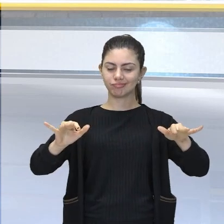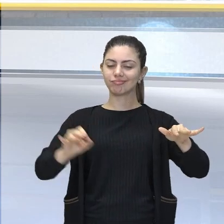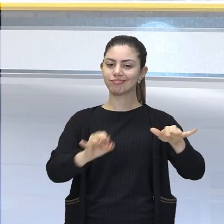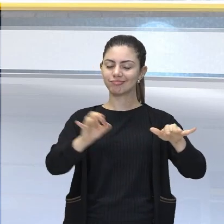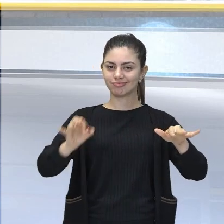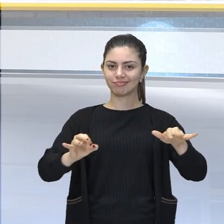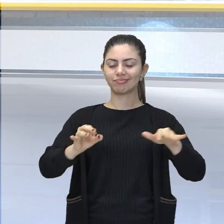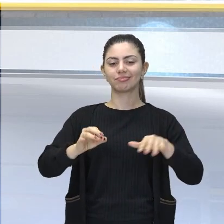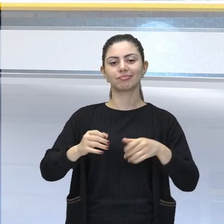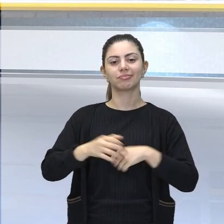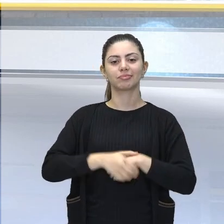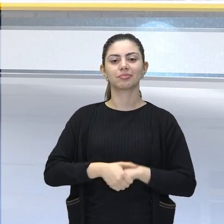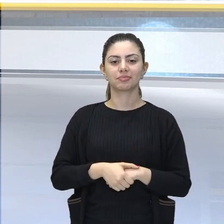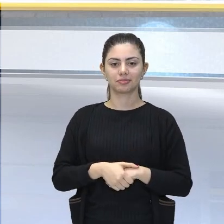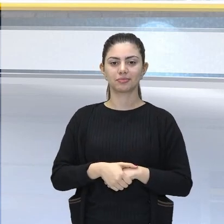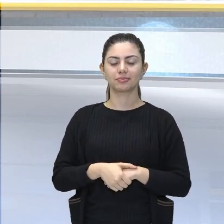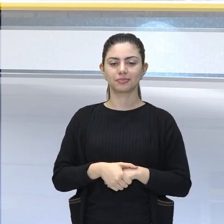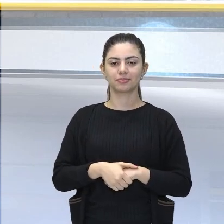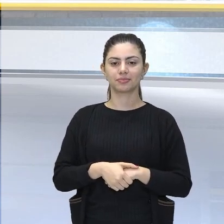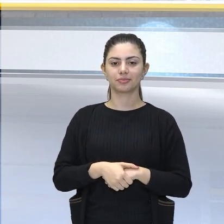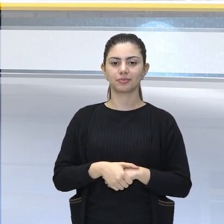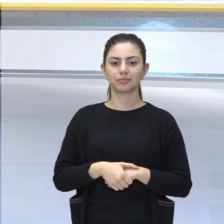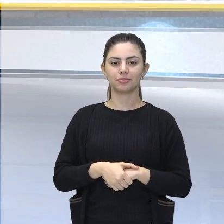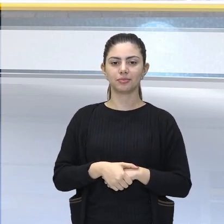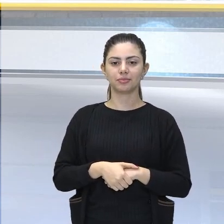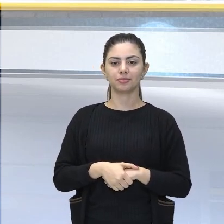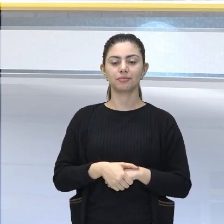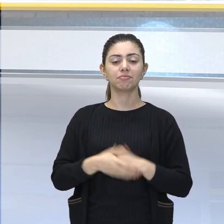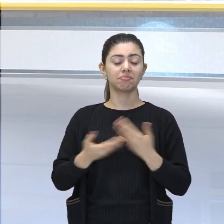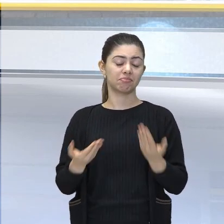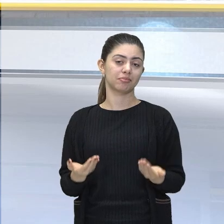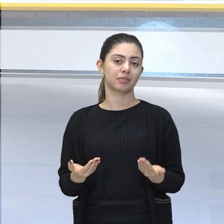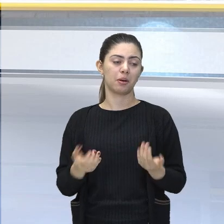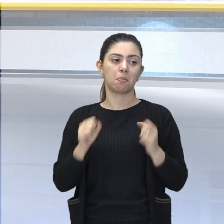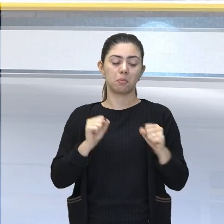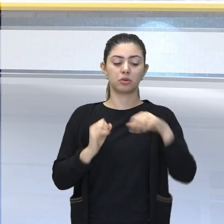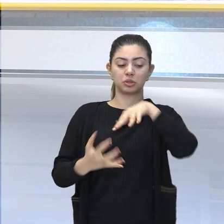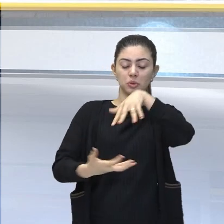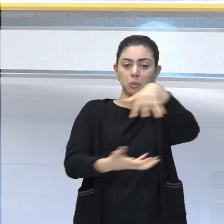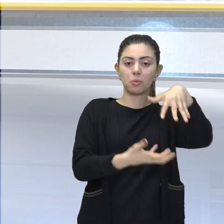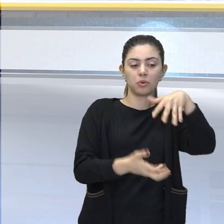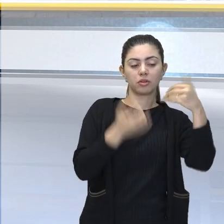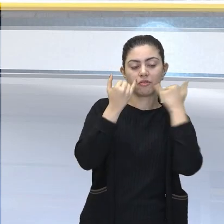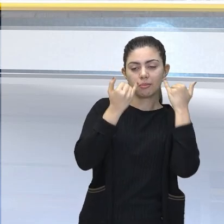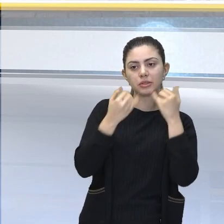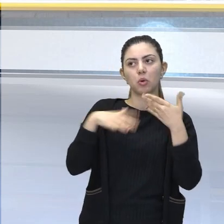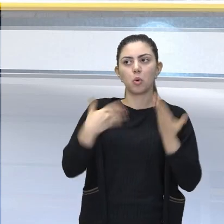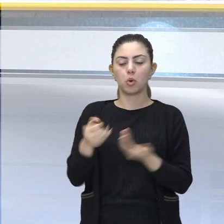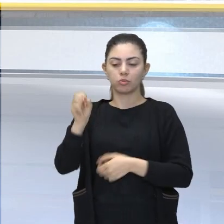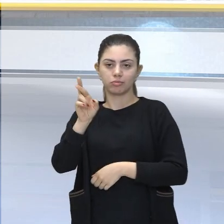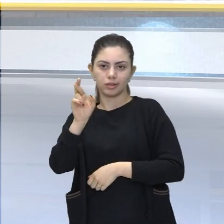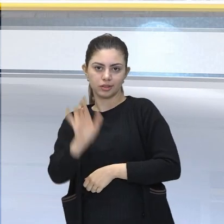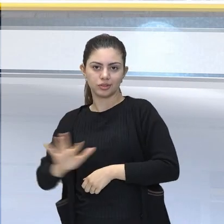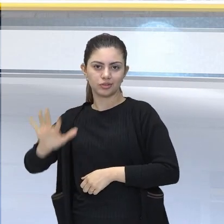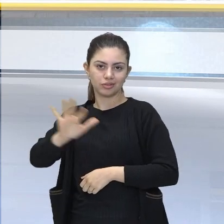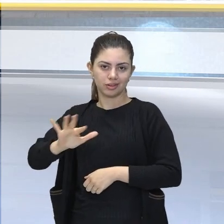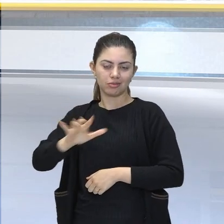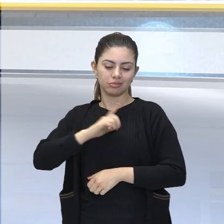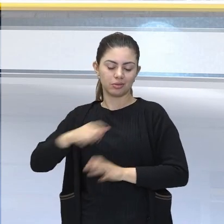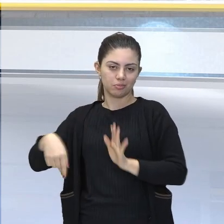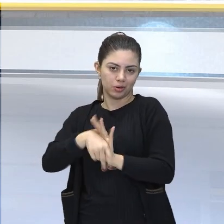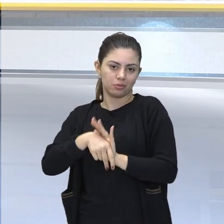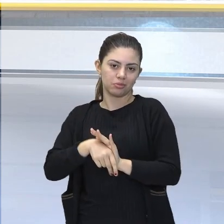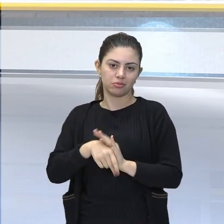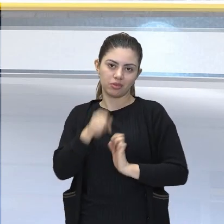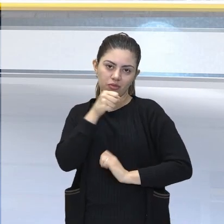nos informar do que está acontecendo no mundo, seja, né, globalmente quanto localmente, né? Como temos os jornais